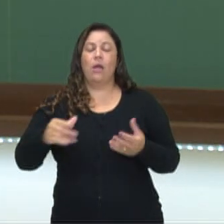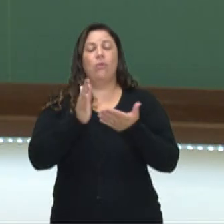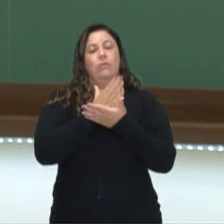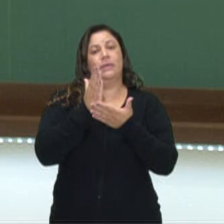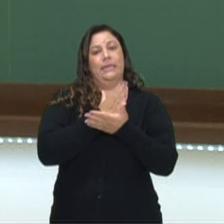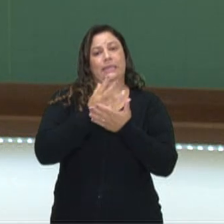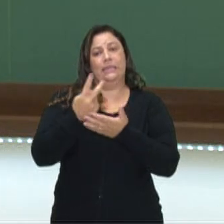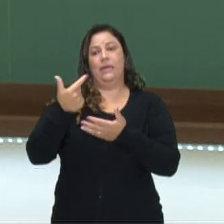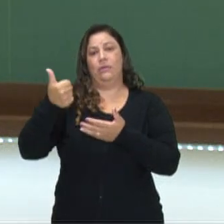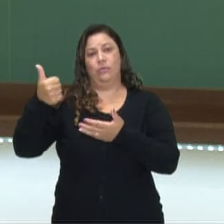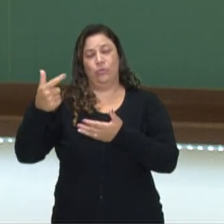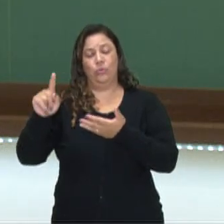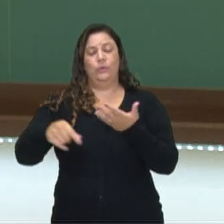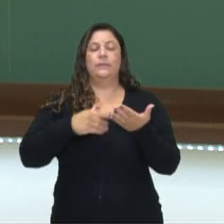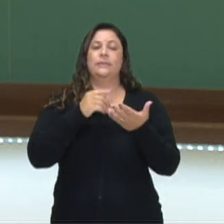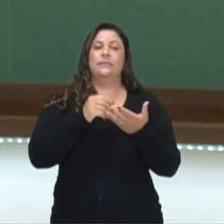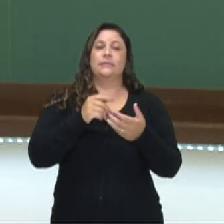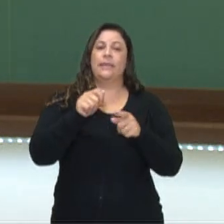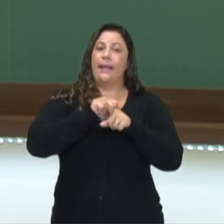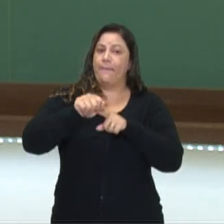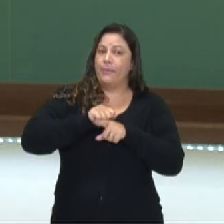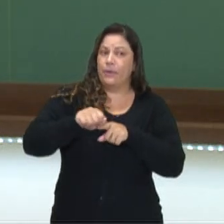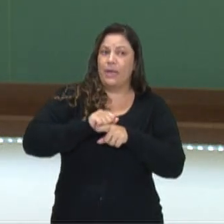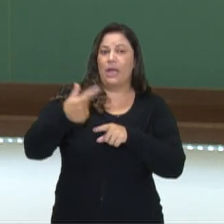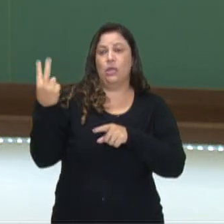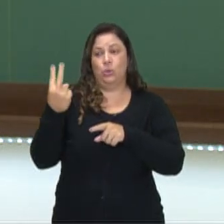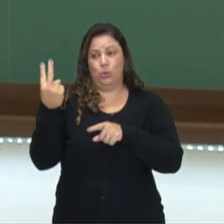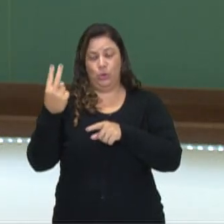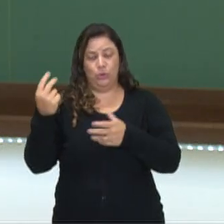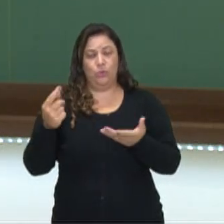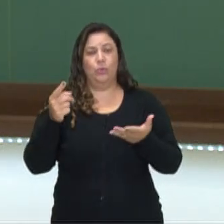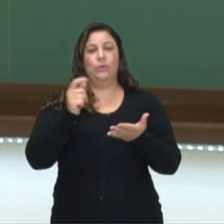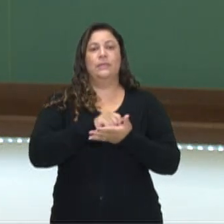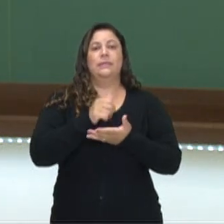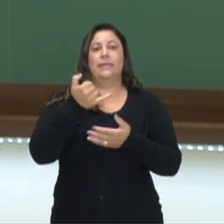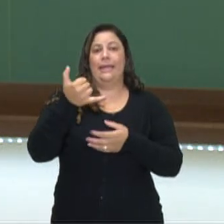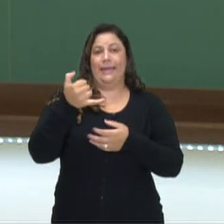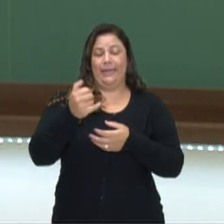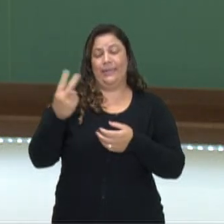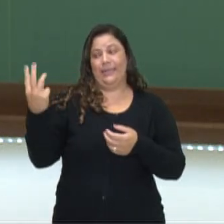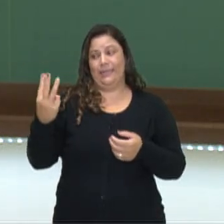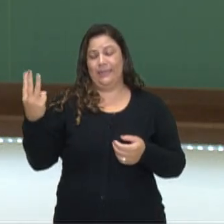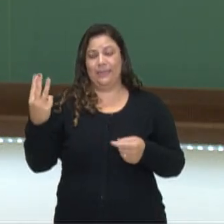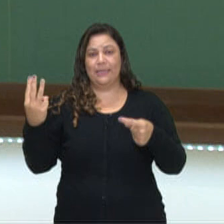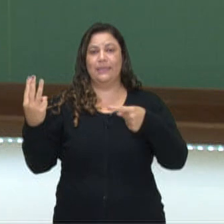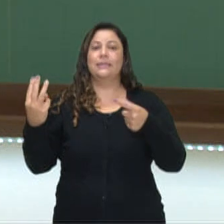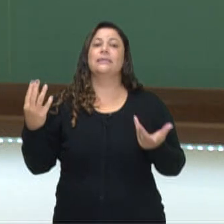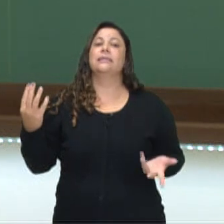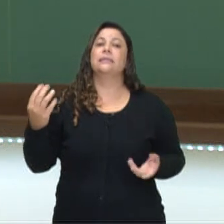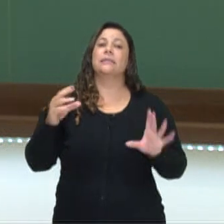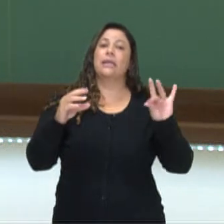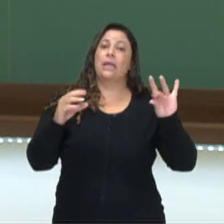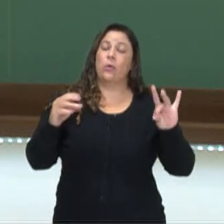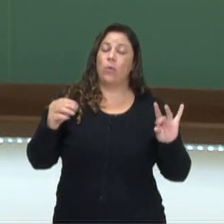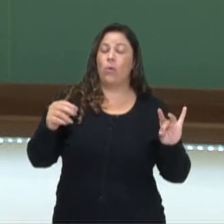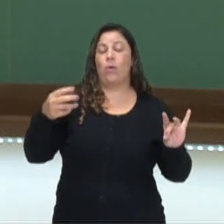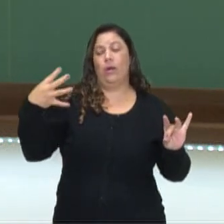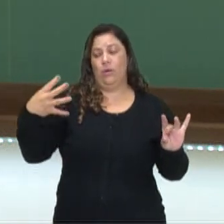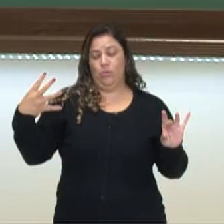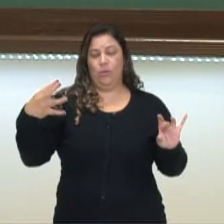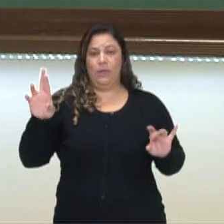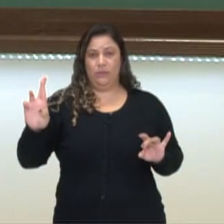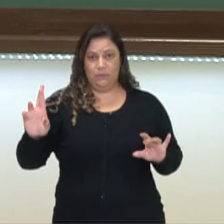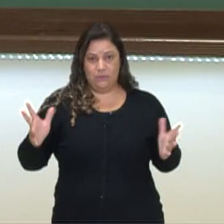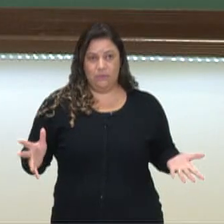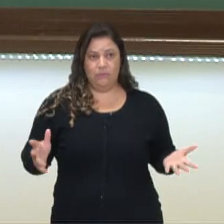caderno custava R$12, que a borracha R$2, a caneta R$3 e a cola R$4.